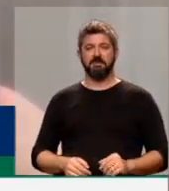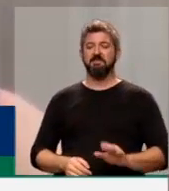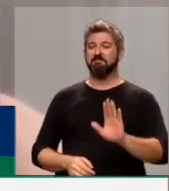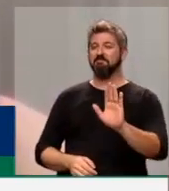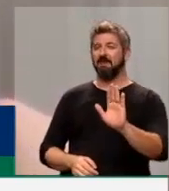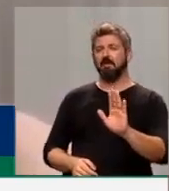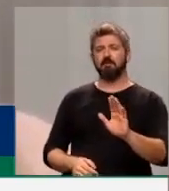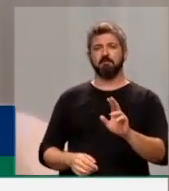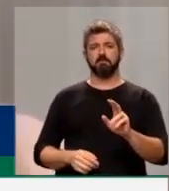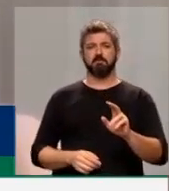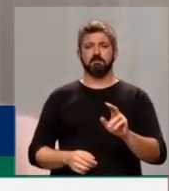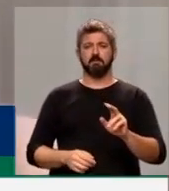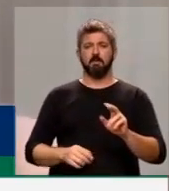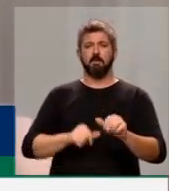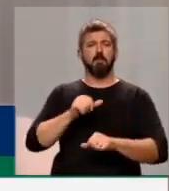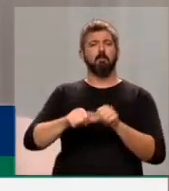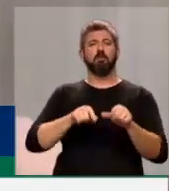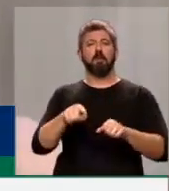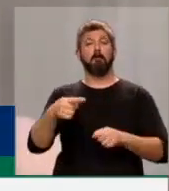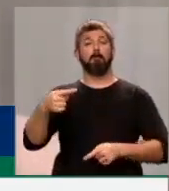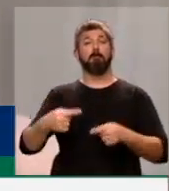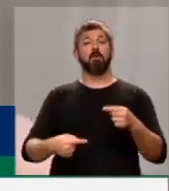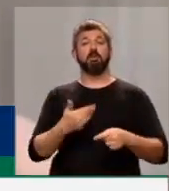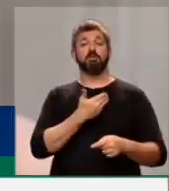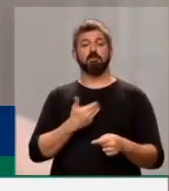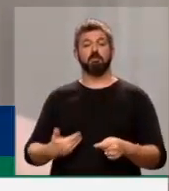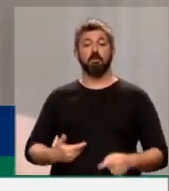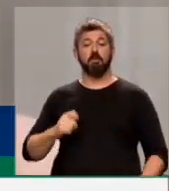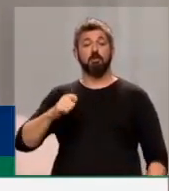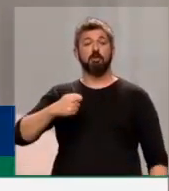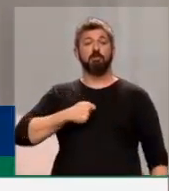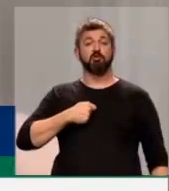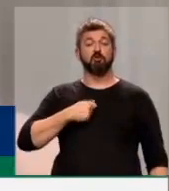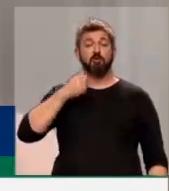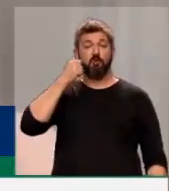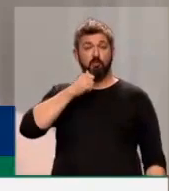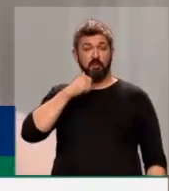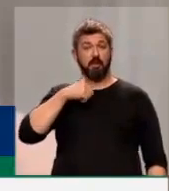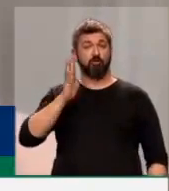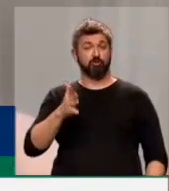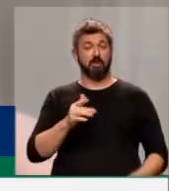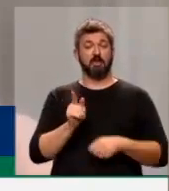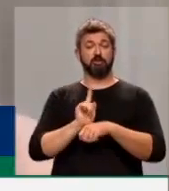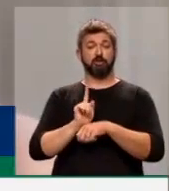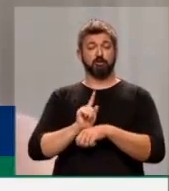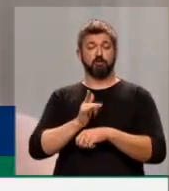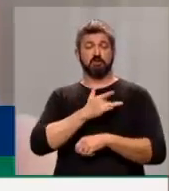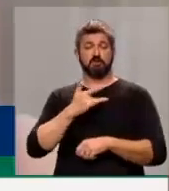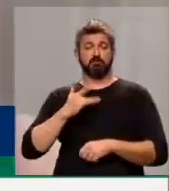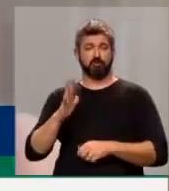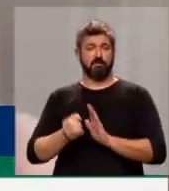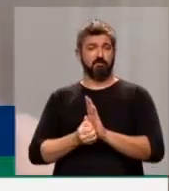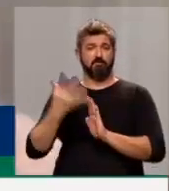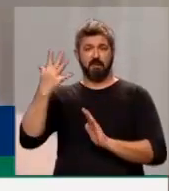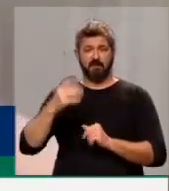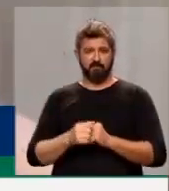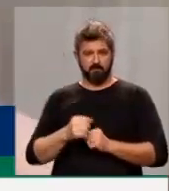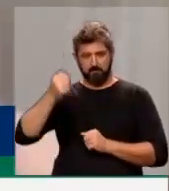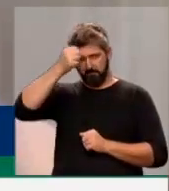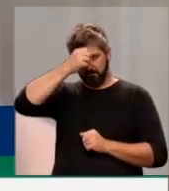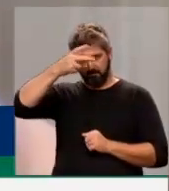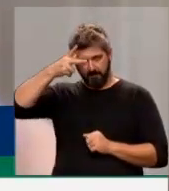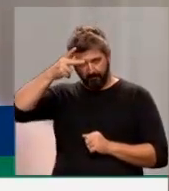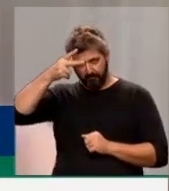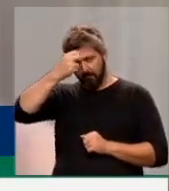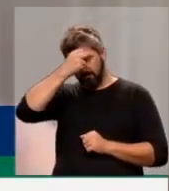gente transforma isso em política pública? Eu sou uma mulher que já tive gestora de saúde várias vezes, tanto nas prefeituras,